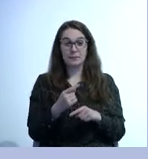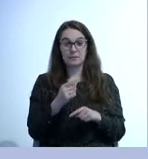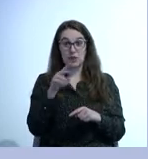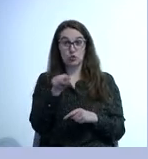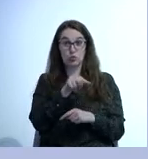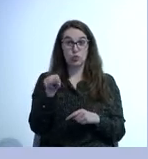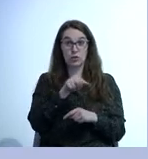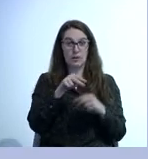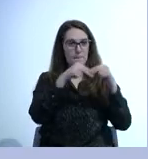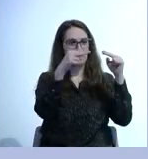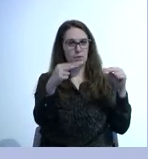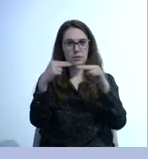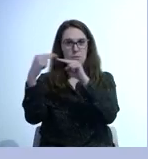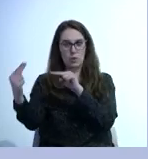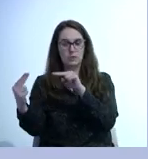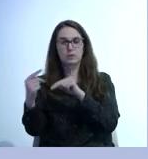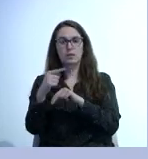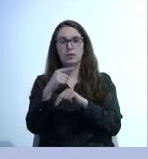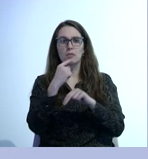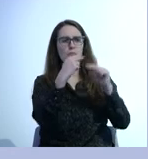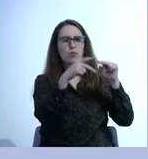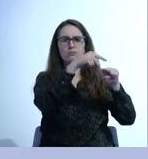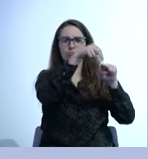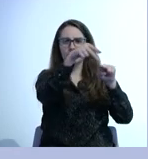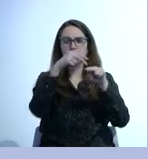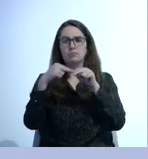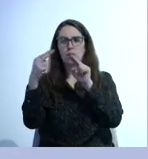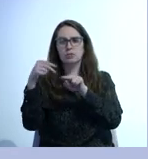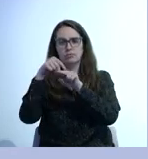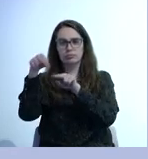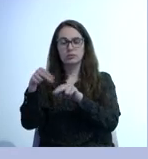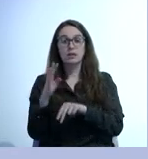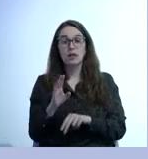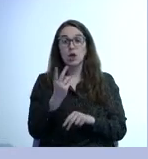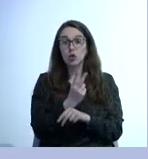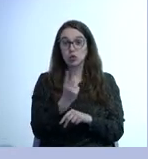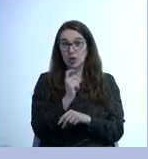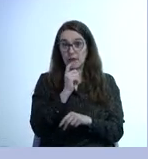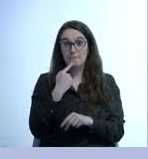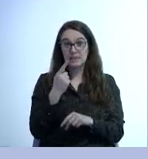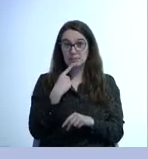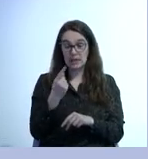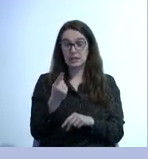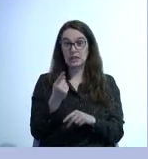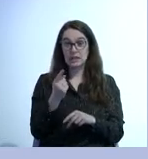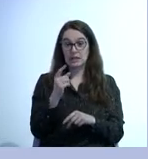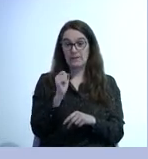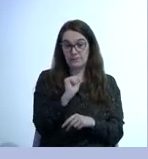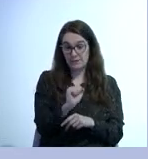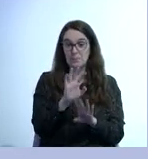se conseguem claramente identificar como sendo obras de João Luís Carrilho da Graça, ainda que sendo